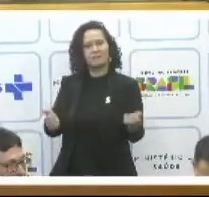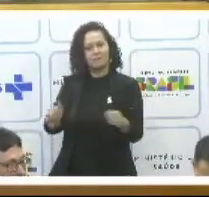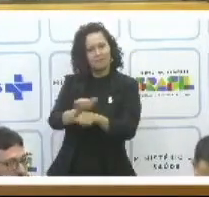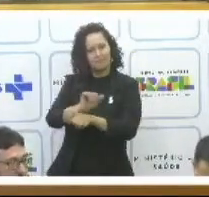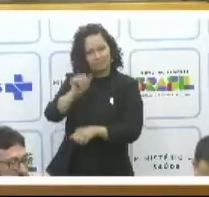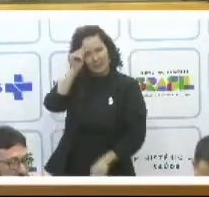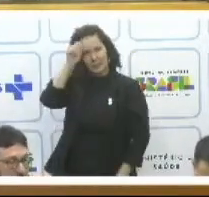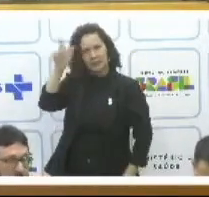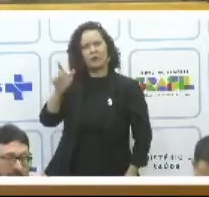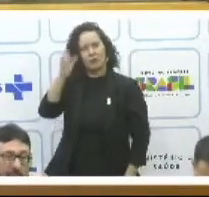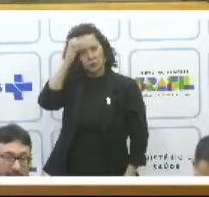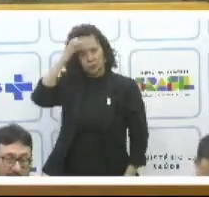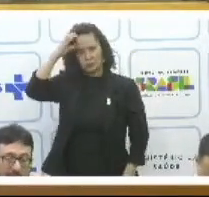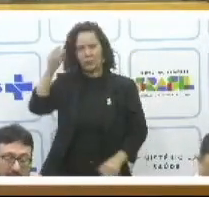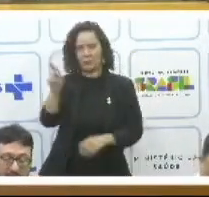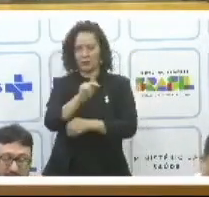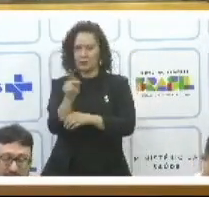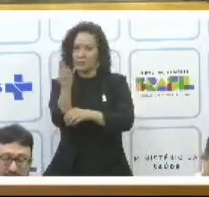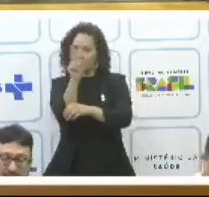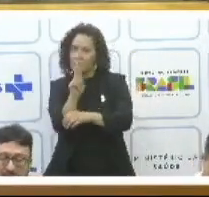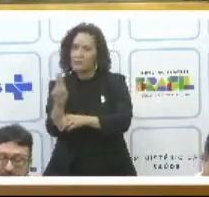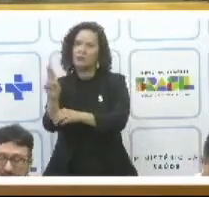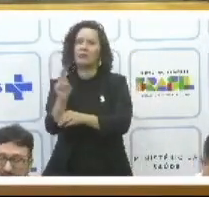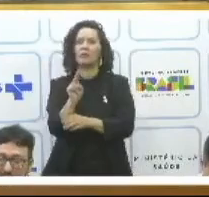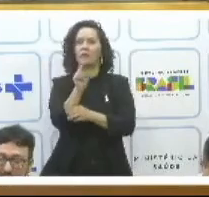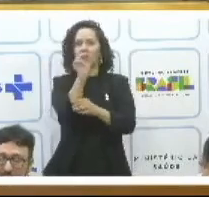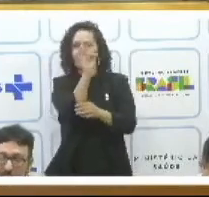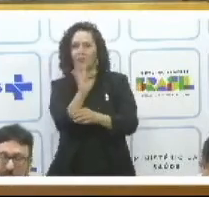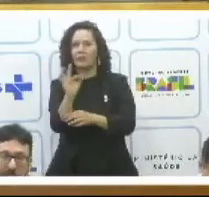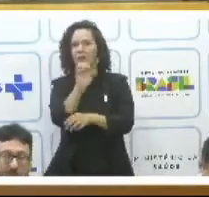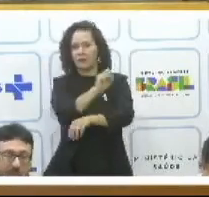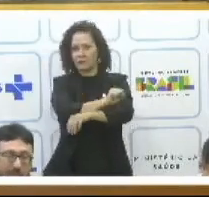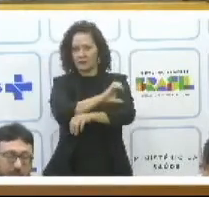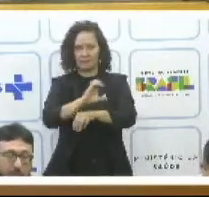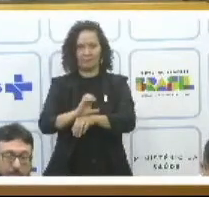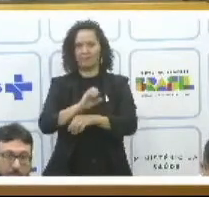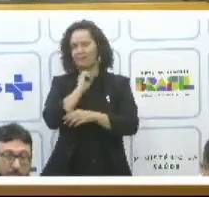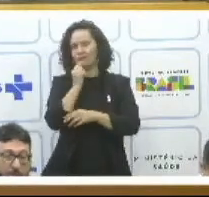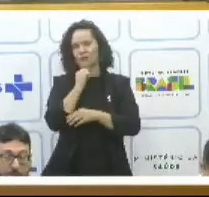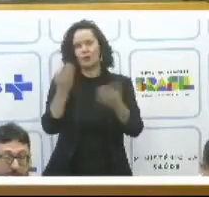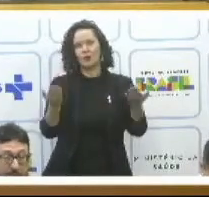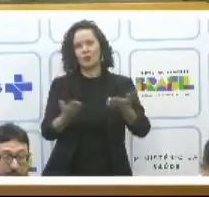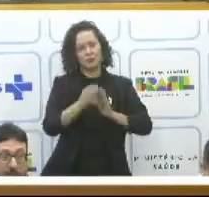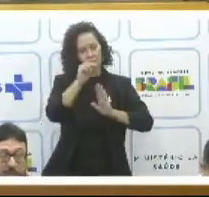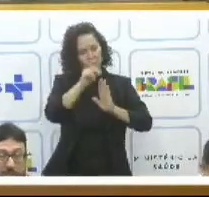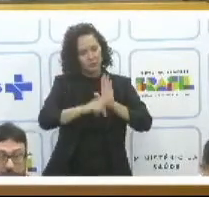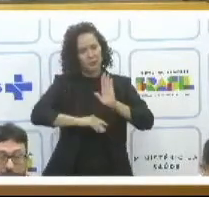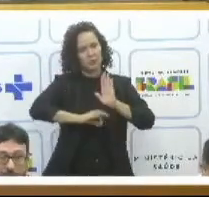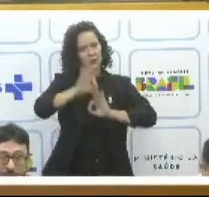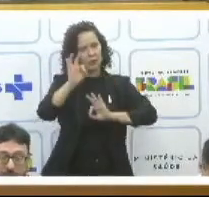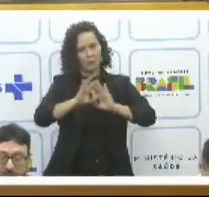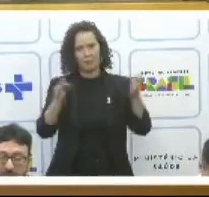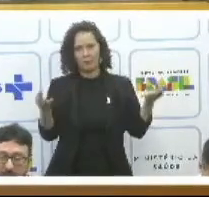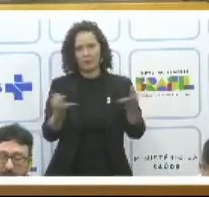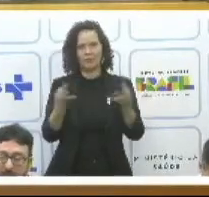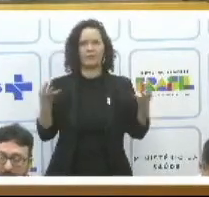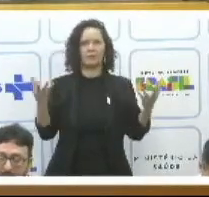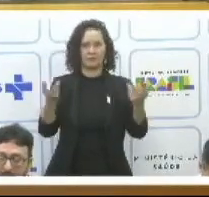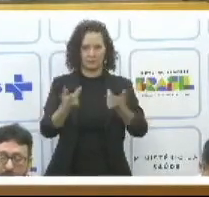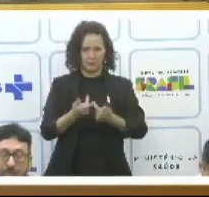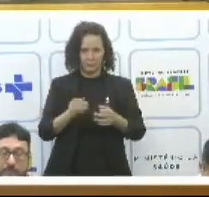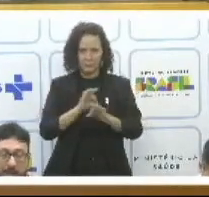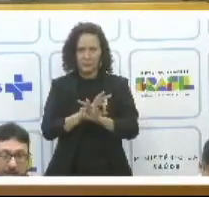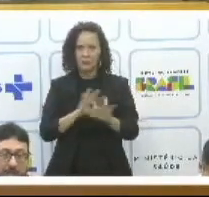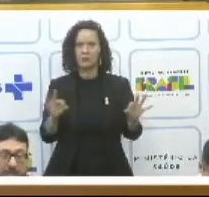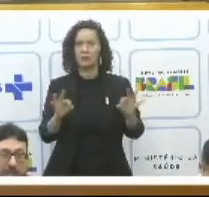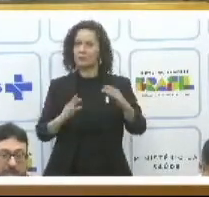desses professores da Universidade Federal de Santa Catarina, a gente não teria um projeto tão exitoso, né,